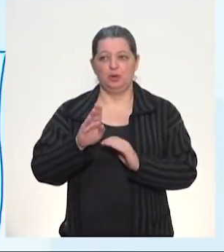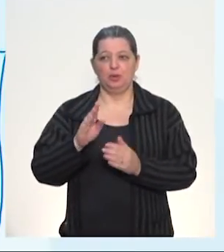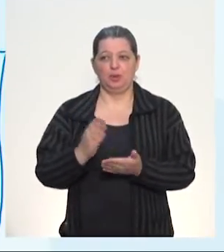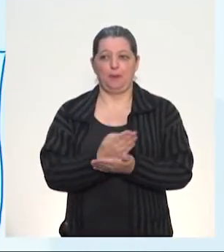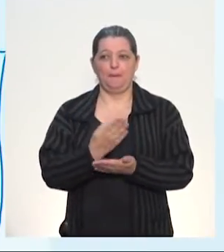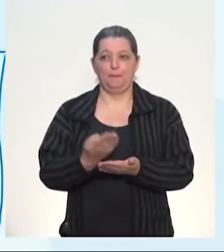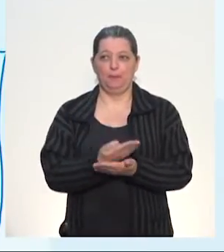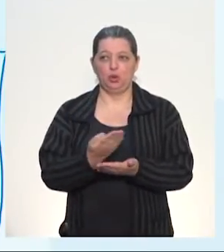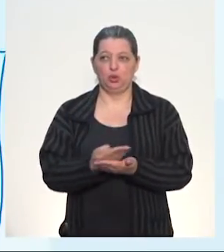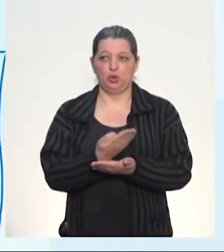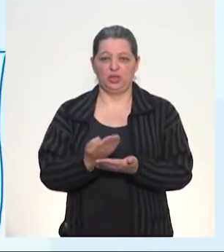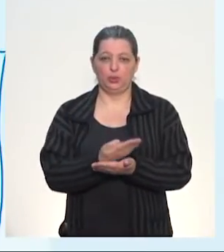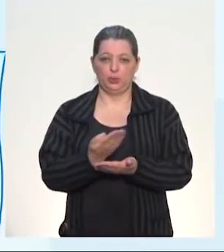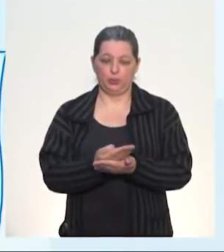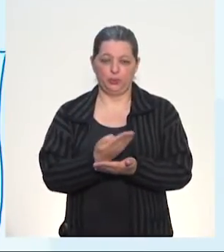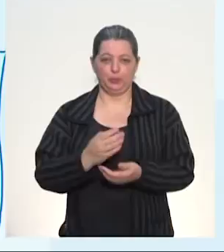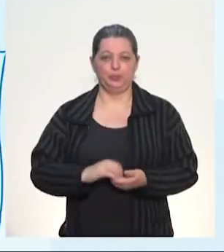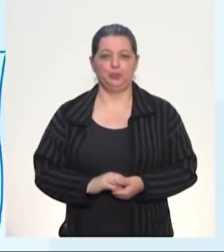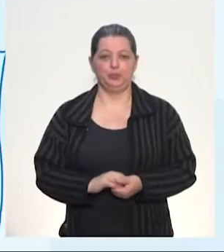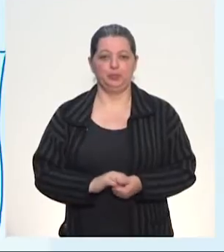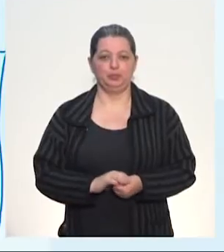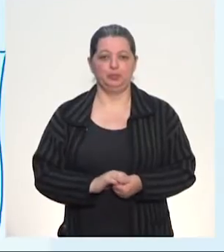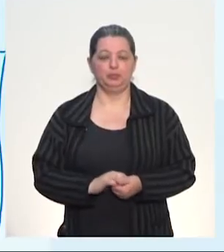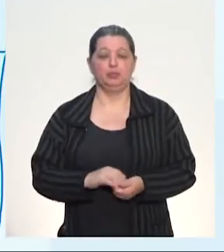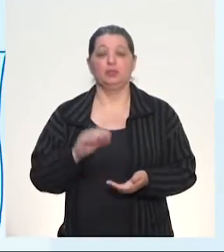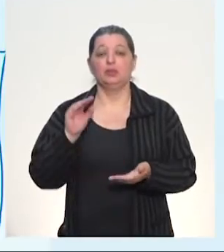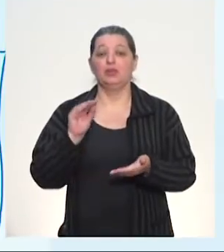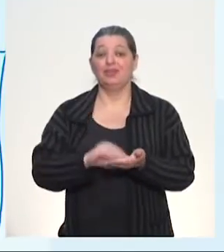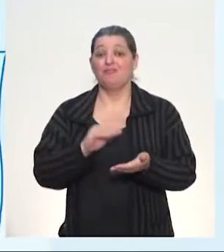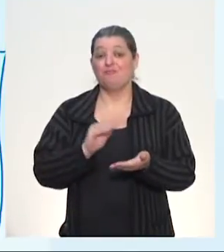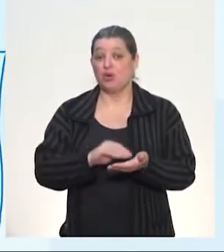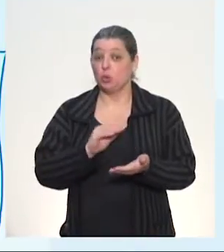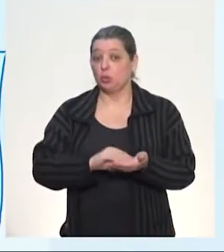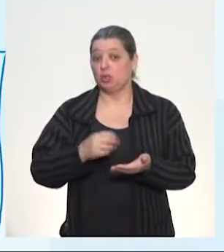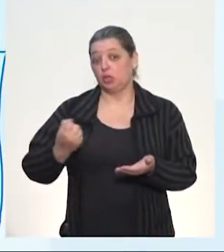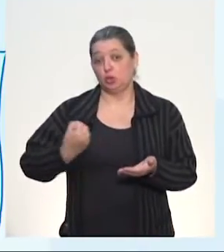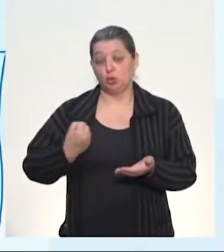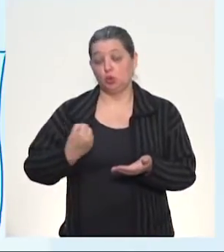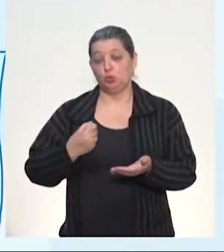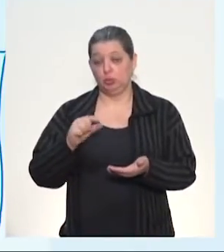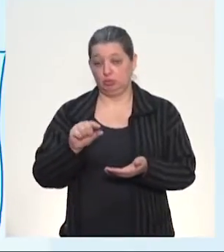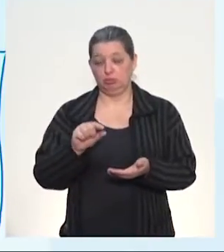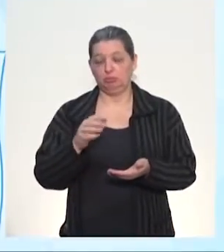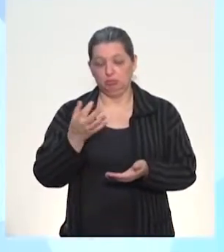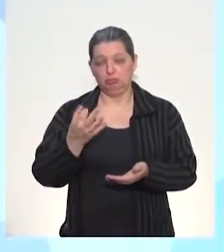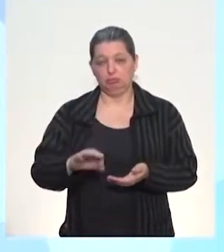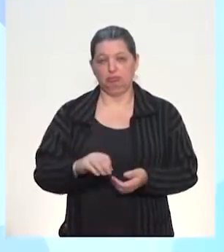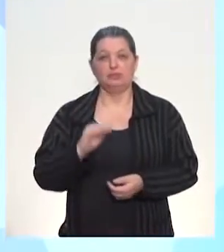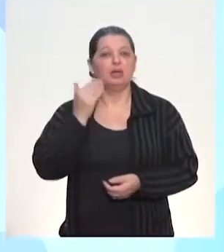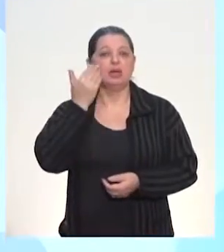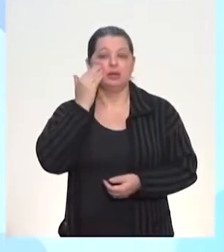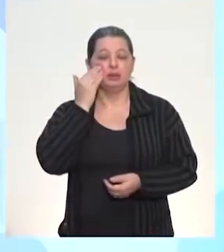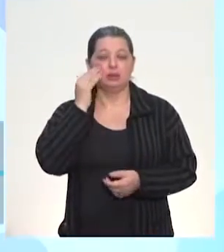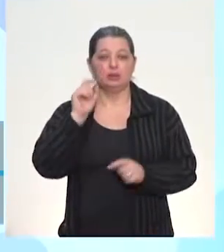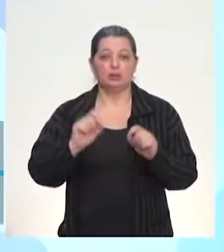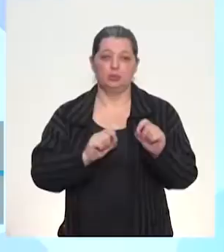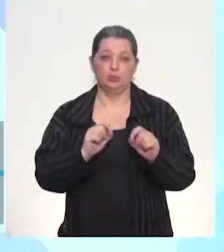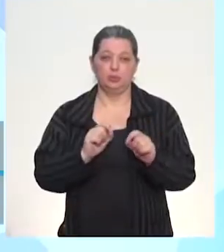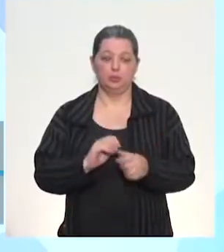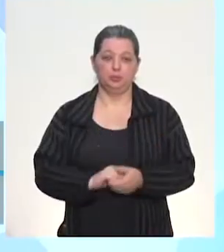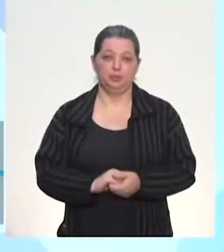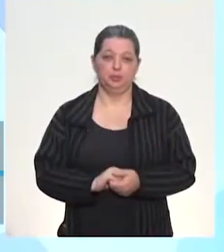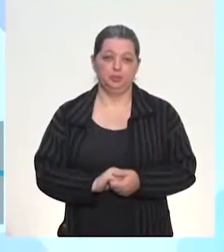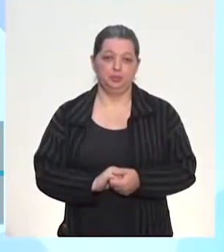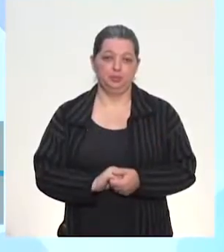já está faltando aqui um algarismo, ok? E é isso mesmo, pessoal. Vamos entender o seguinte.